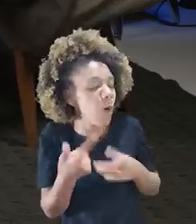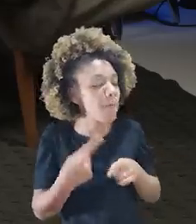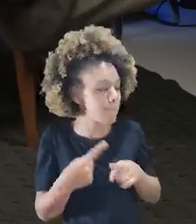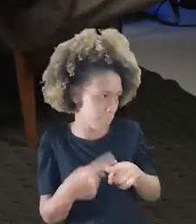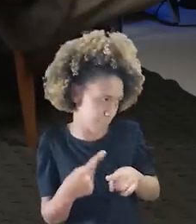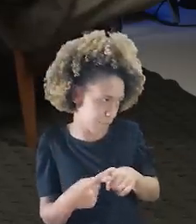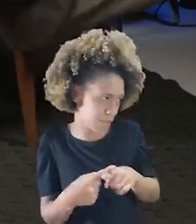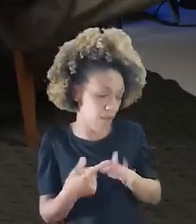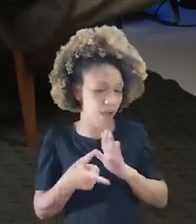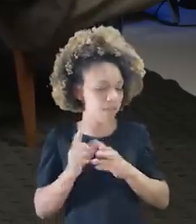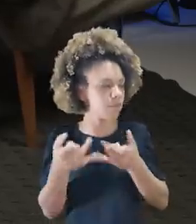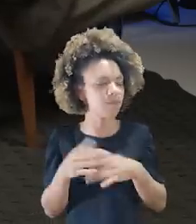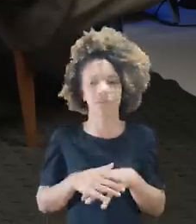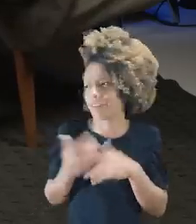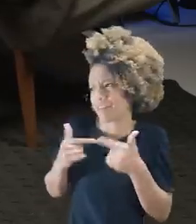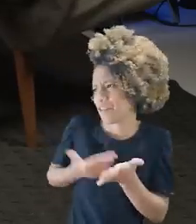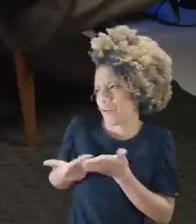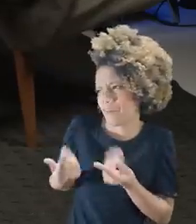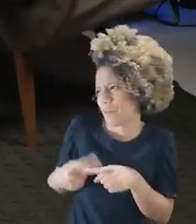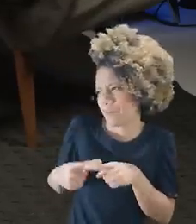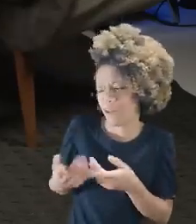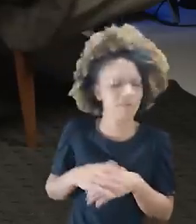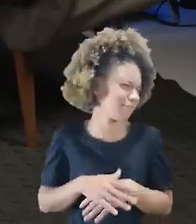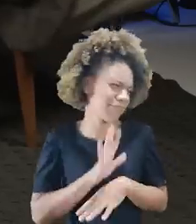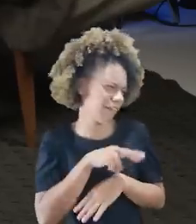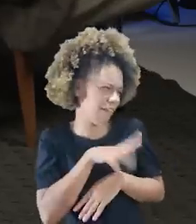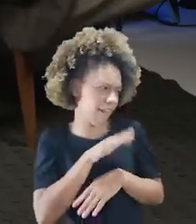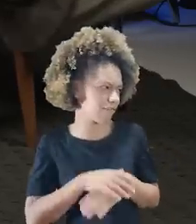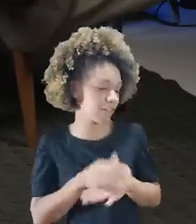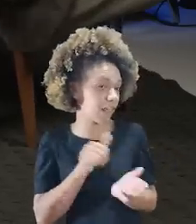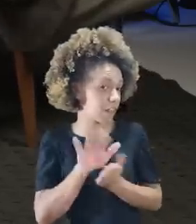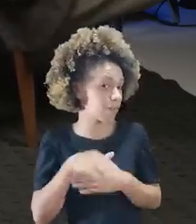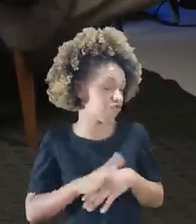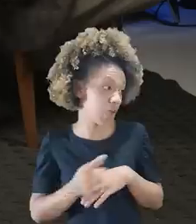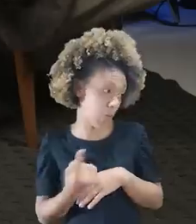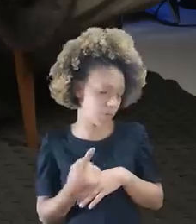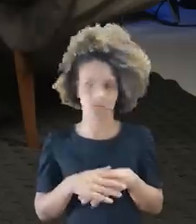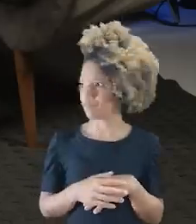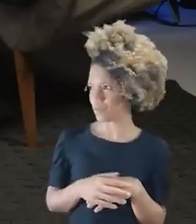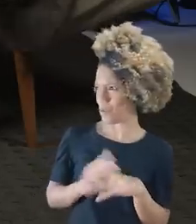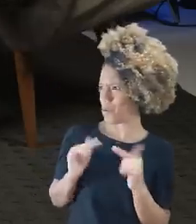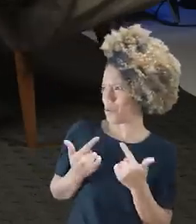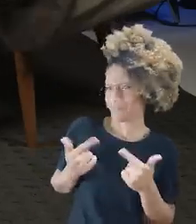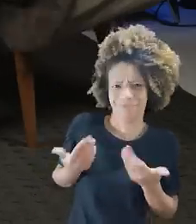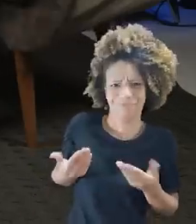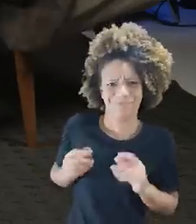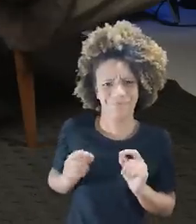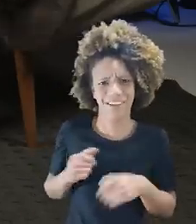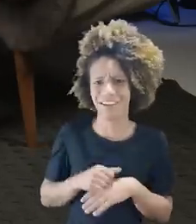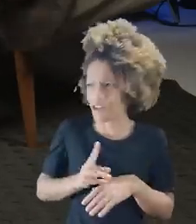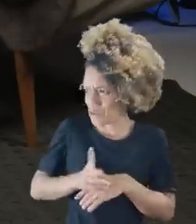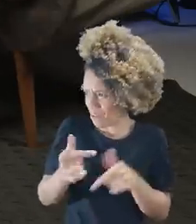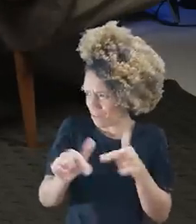porque eu até te falei antes aqui porque que eu quer Imagina é pr rir mesmo é para falar Relaxa tinha um cara aqui que a gente demitiu que R muito brincadeira tinha que